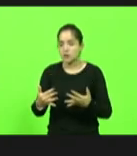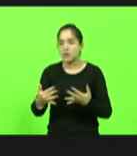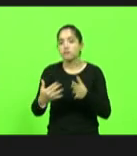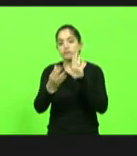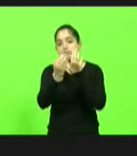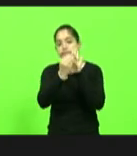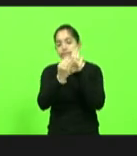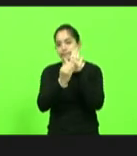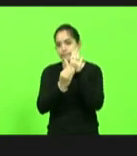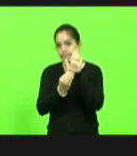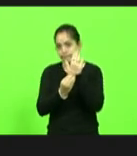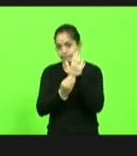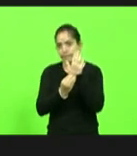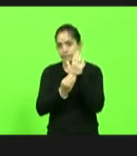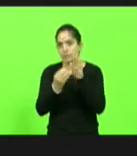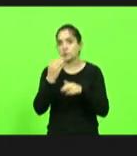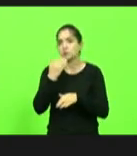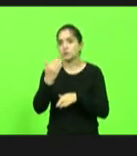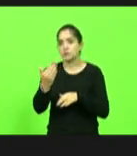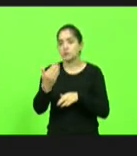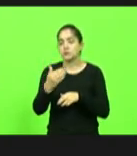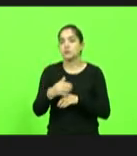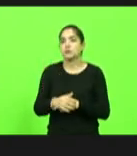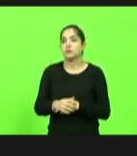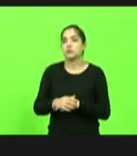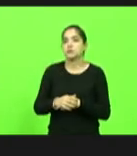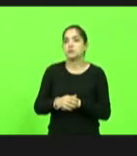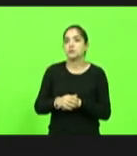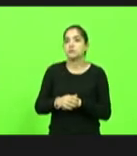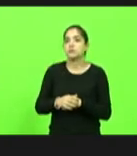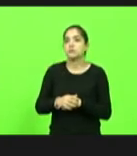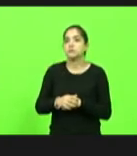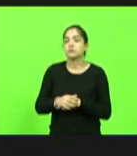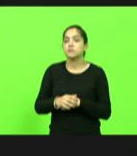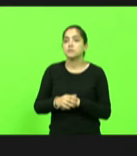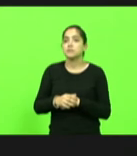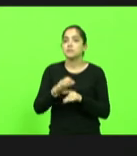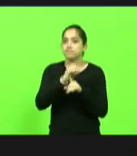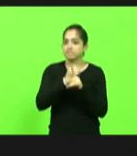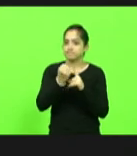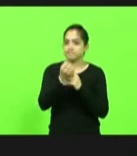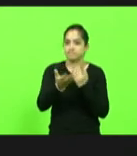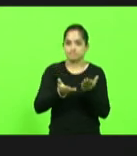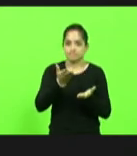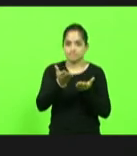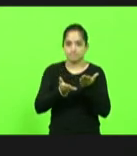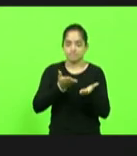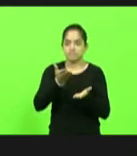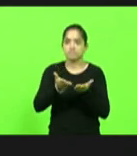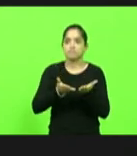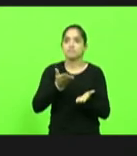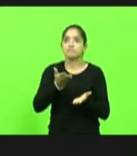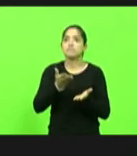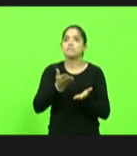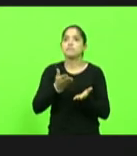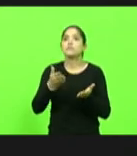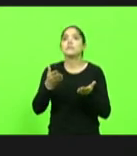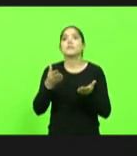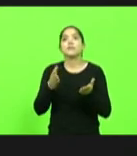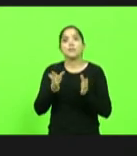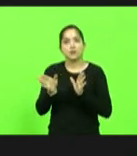dos encaminhamentos para a conferência de assistência social. É a questão da